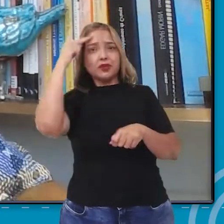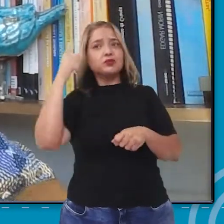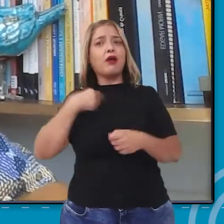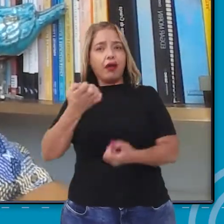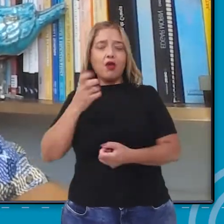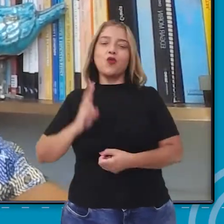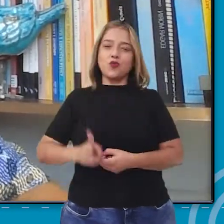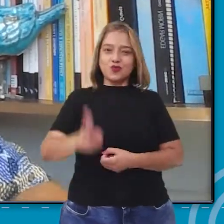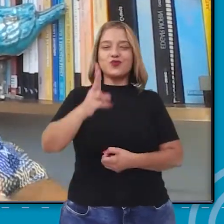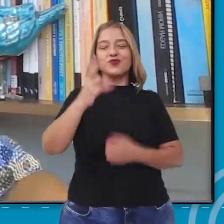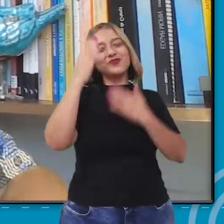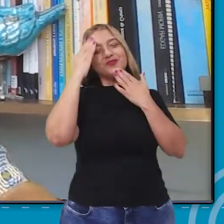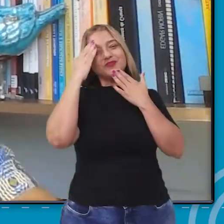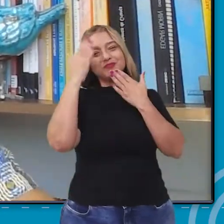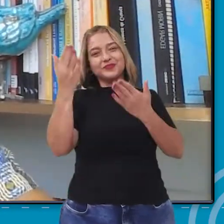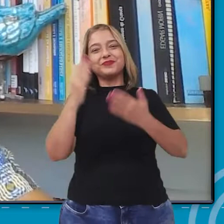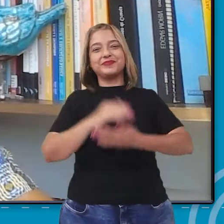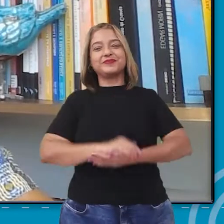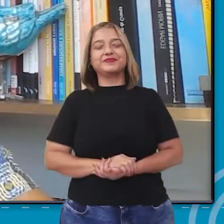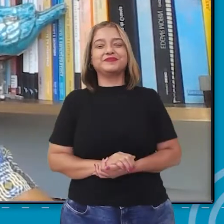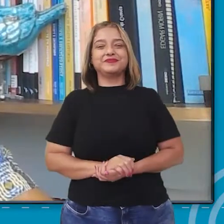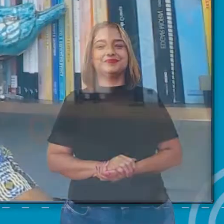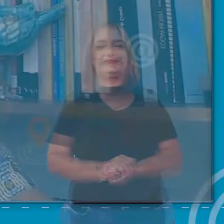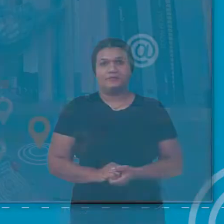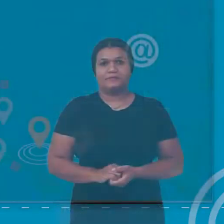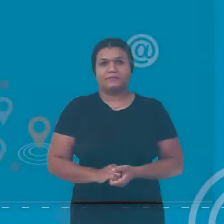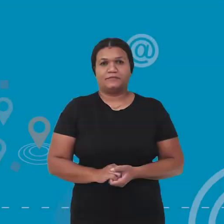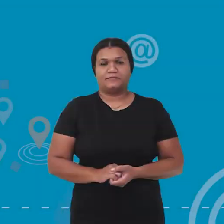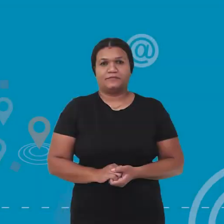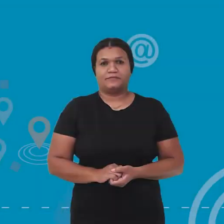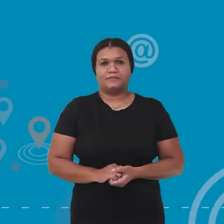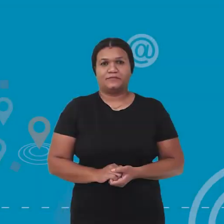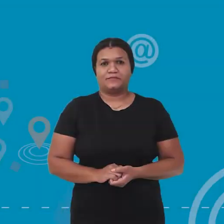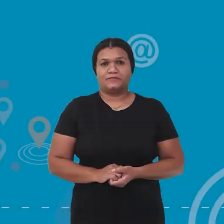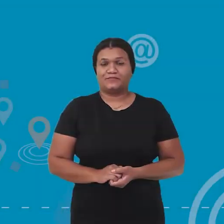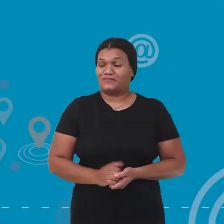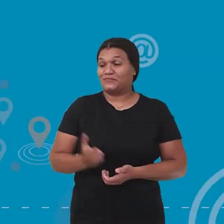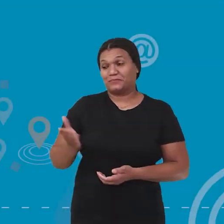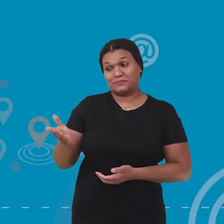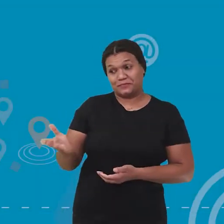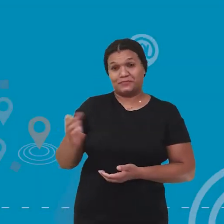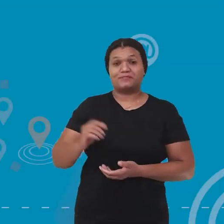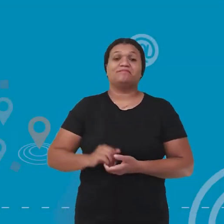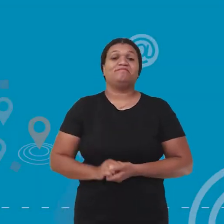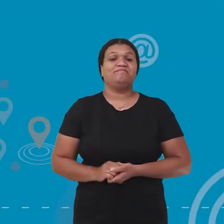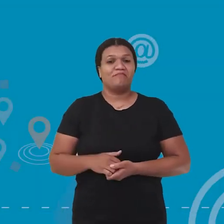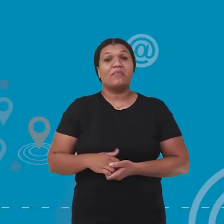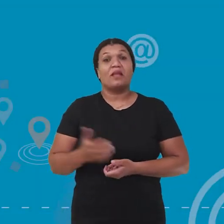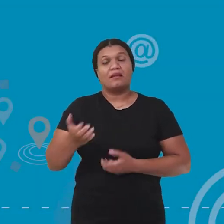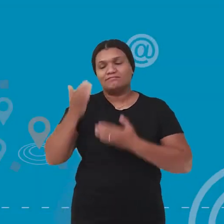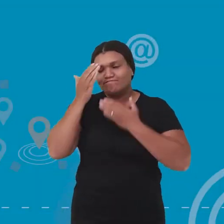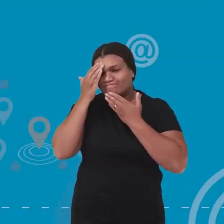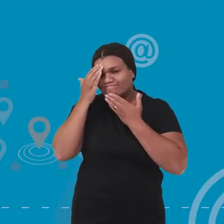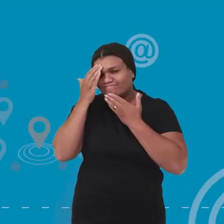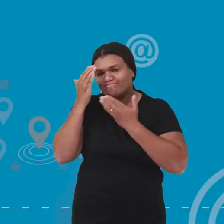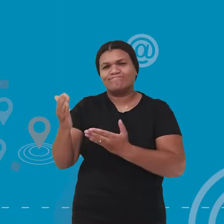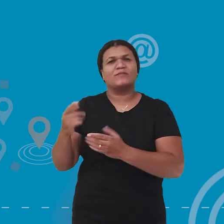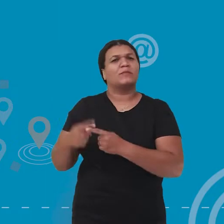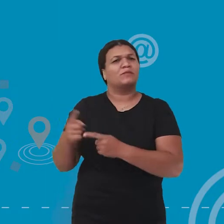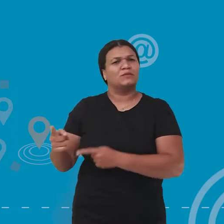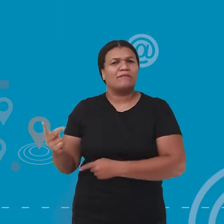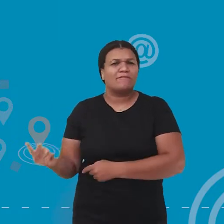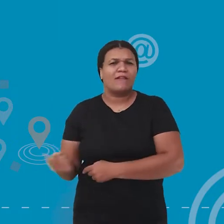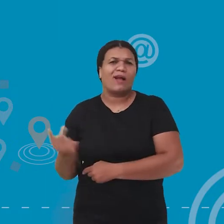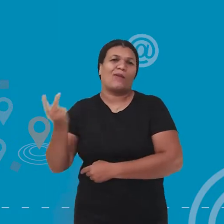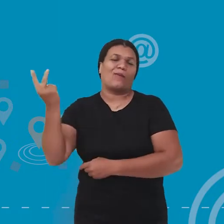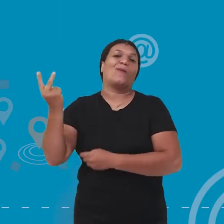para continuá-la. Obrigado. Professor Beto, queremos agradecer a sua valorosa